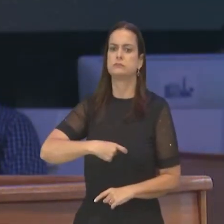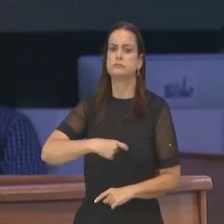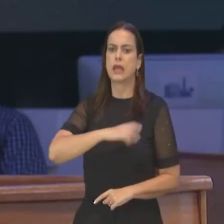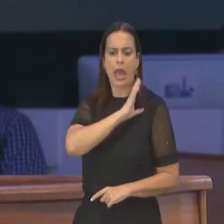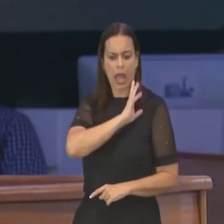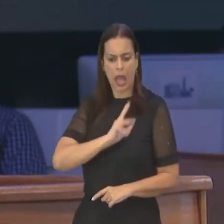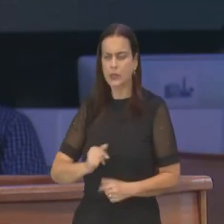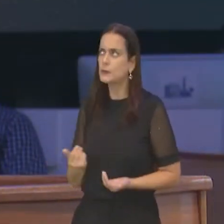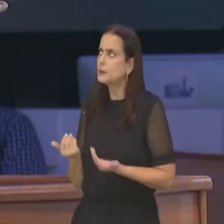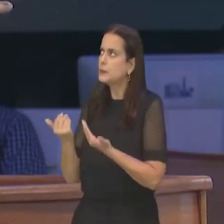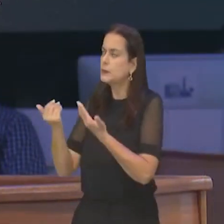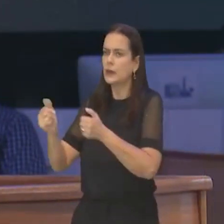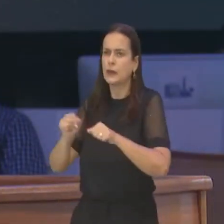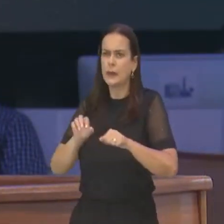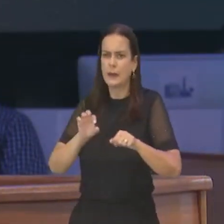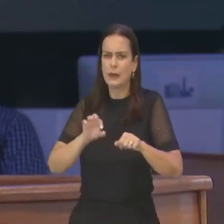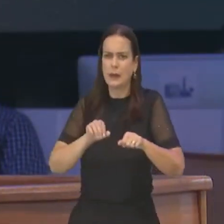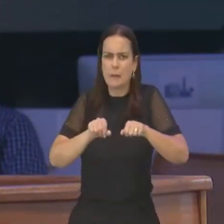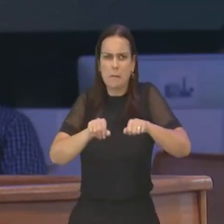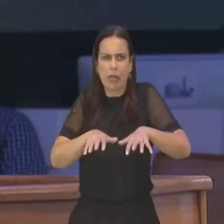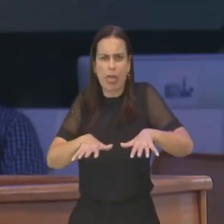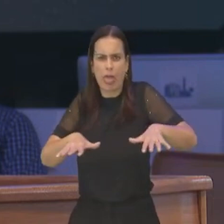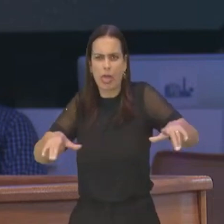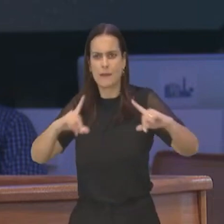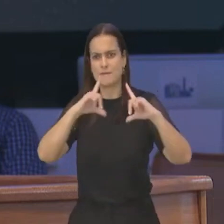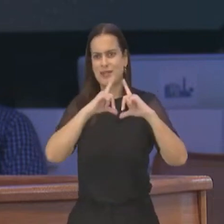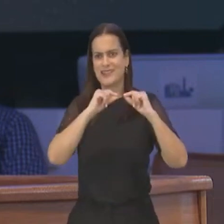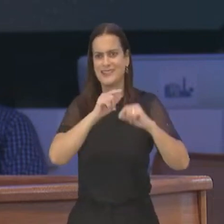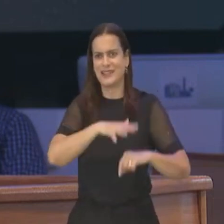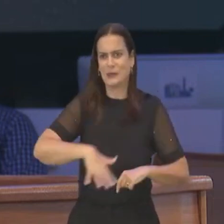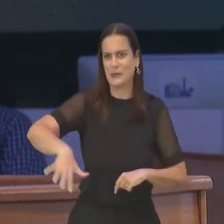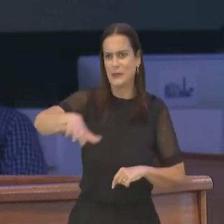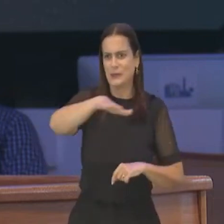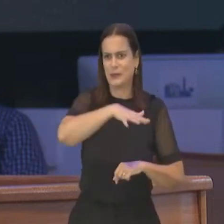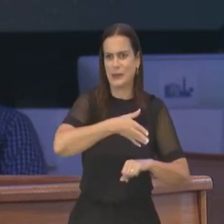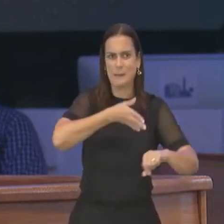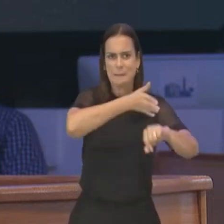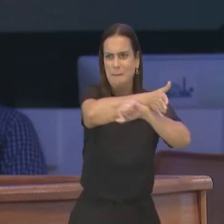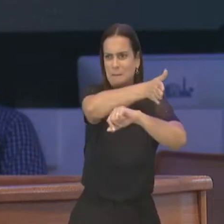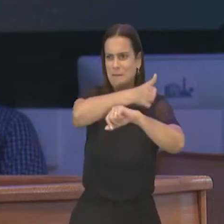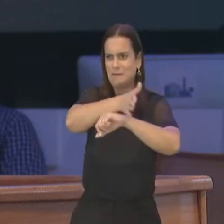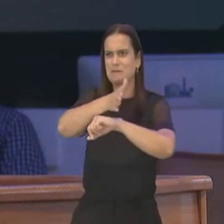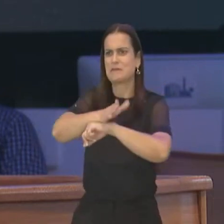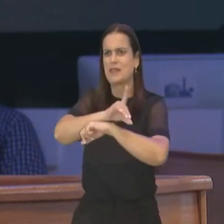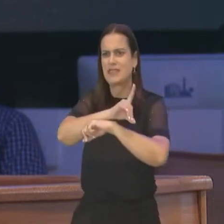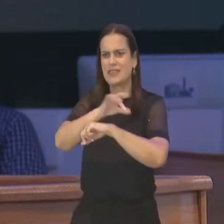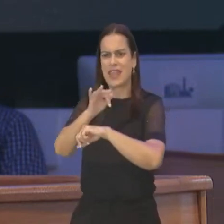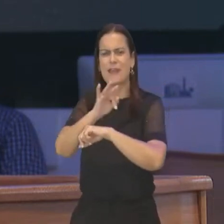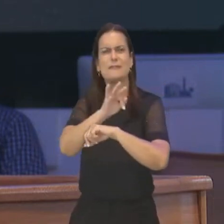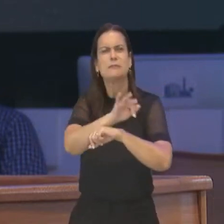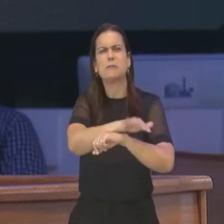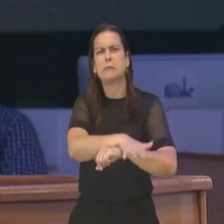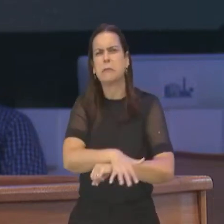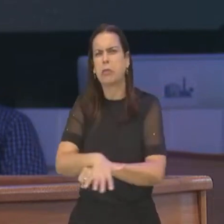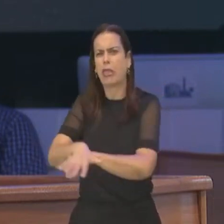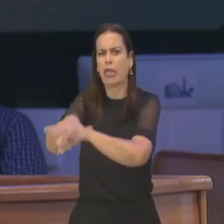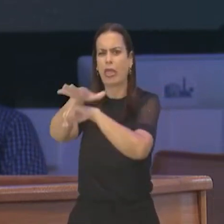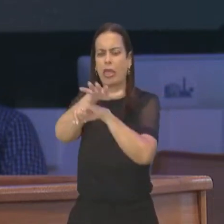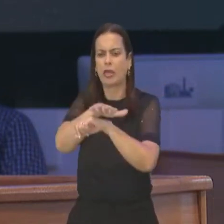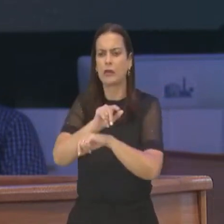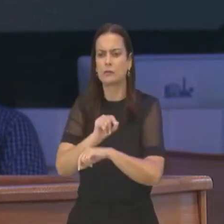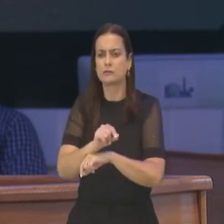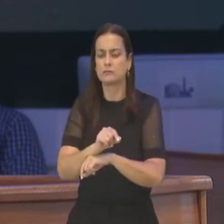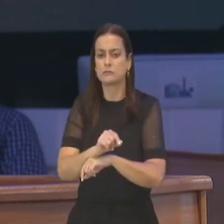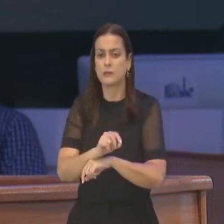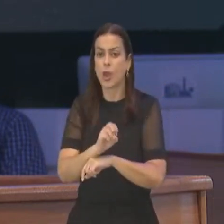adoradores espalhados por essa cidade, espalhados pelo Distrito Federal, através, quer seja